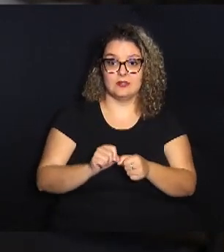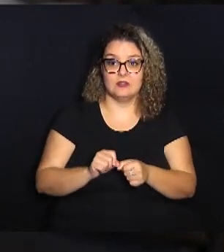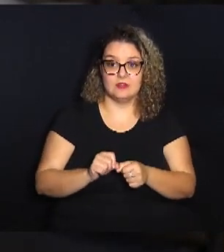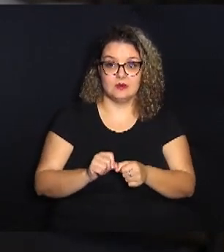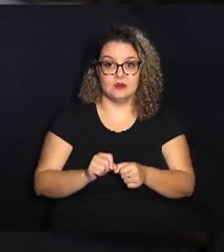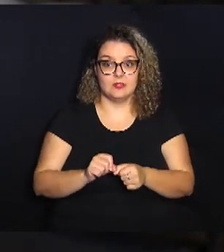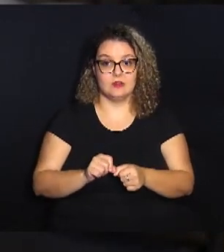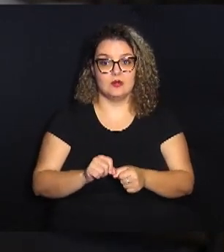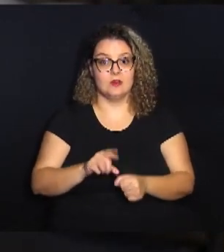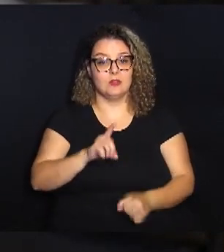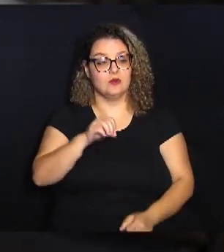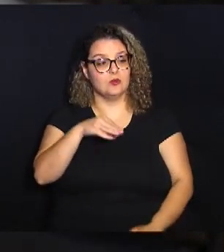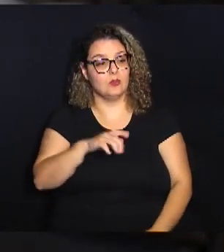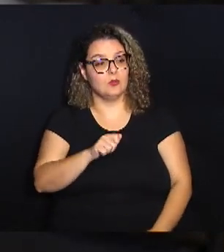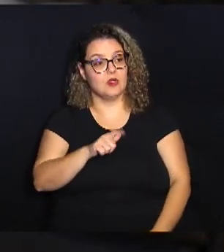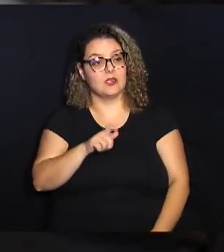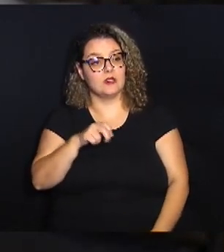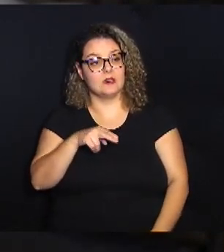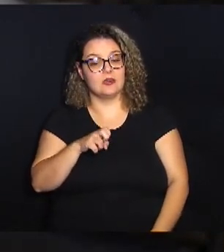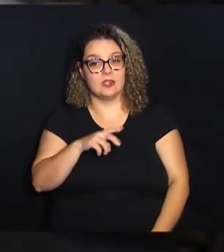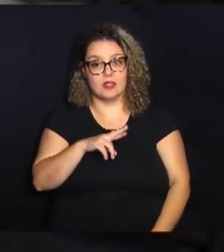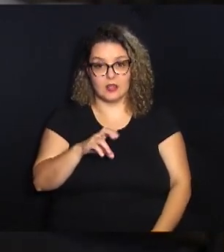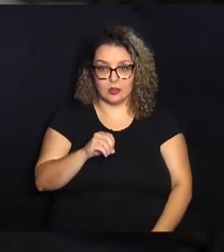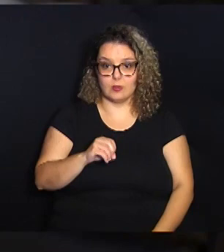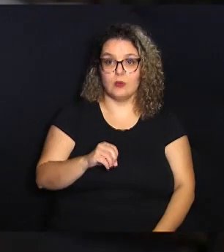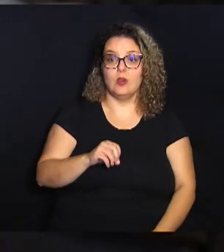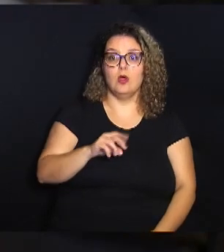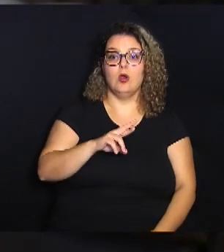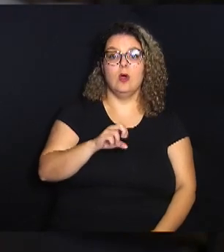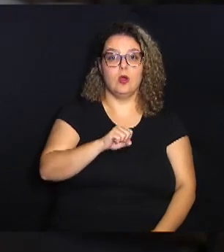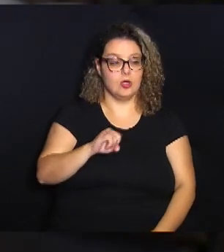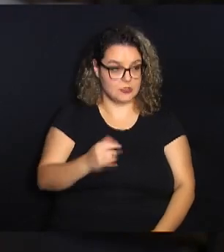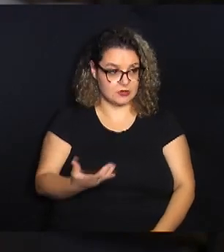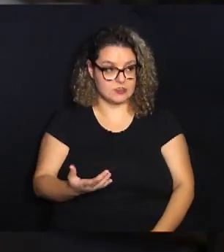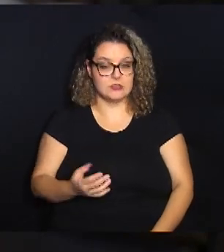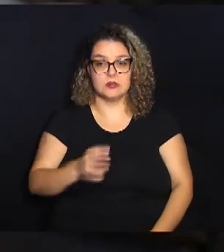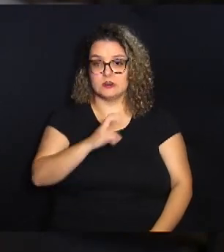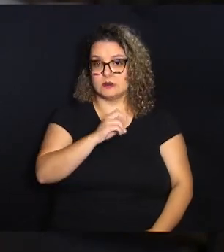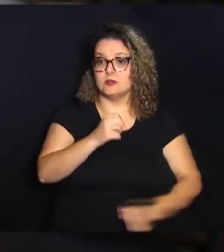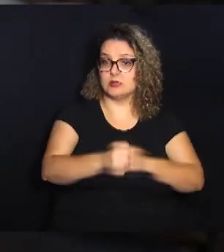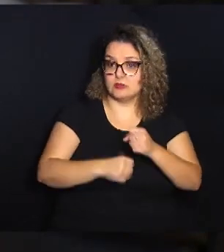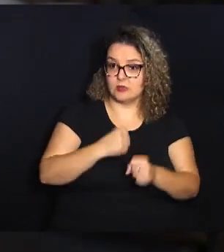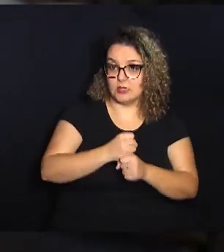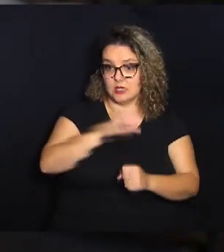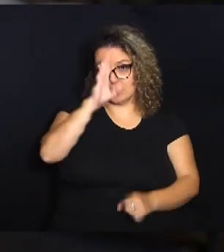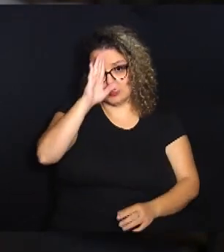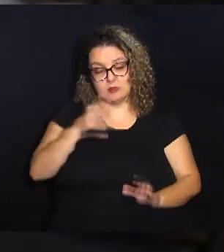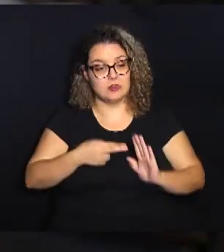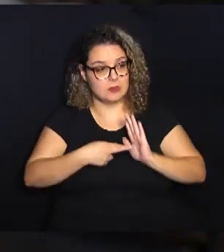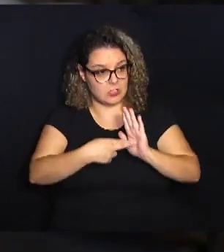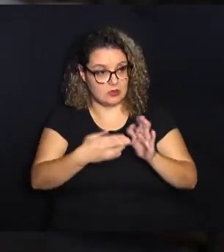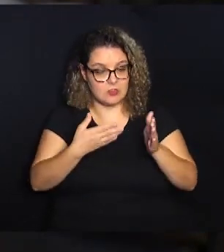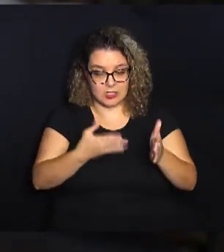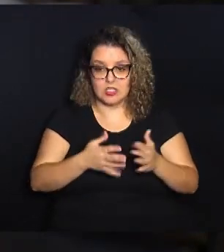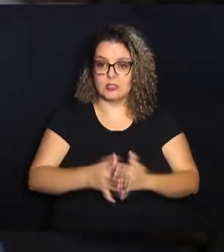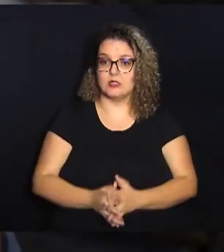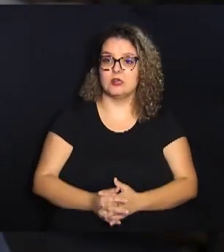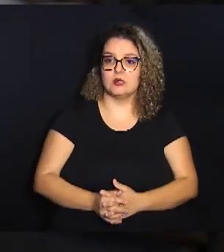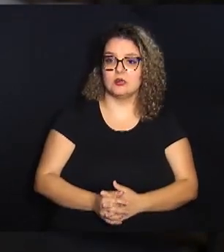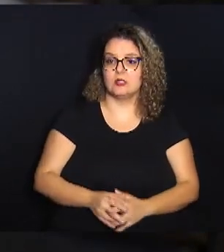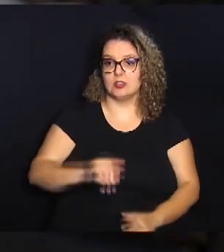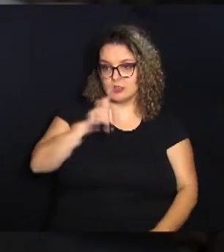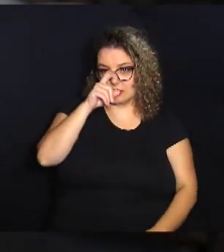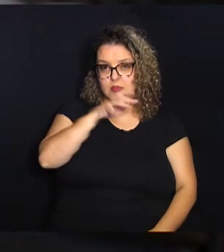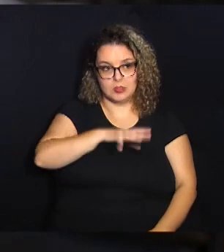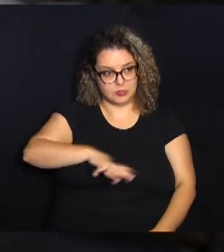Dom Agnello Rossi. E nesses 50 anos o Hospital Mário Gatti se tornou a principal referência hospitalar aqui